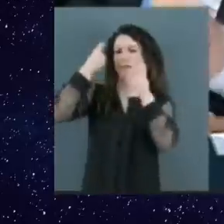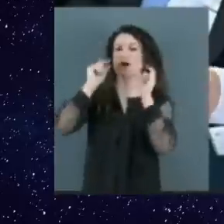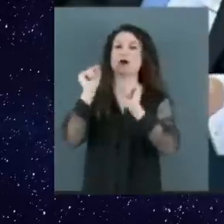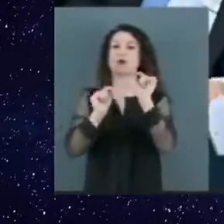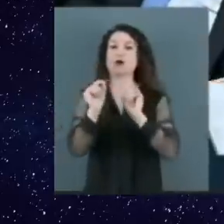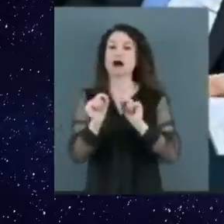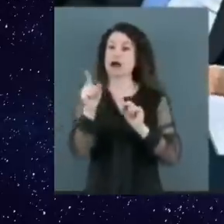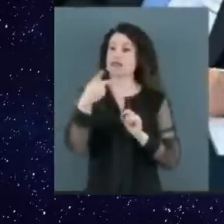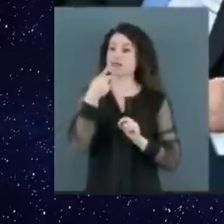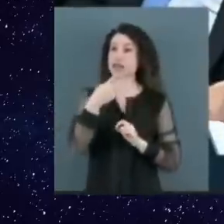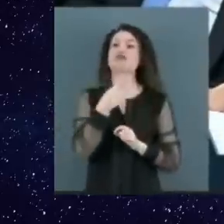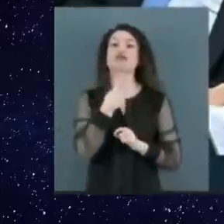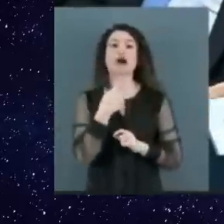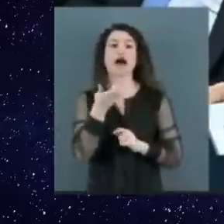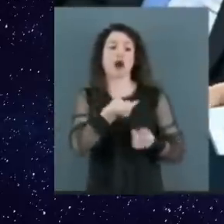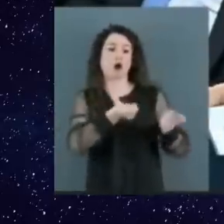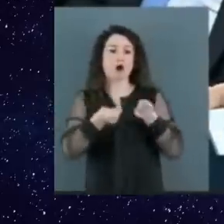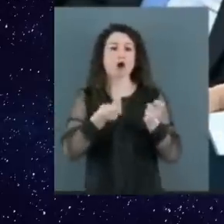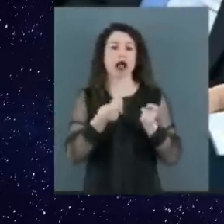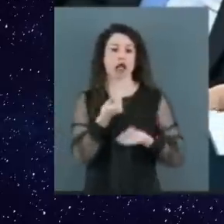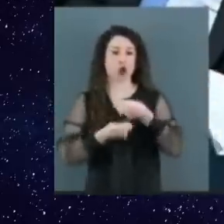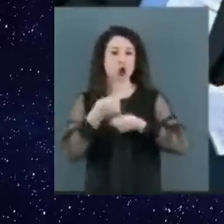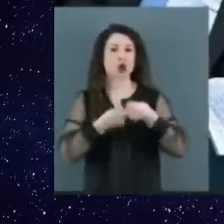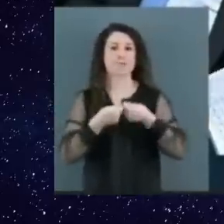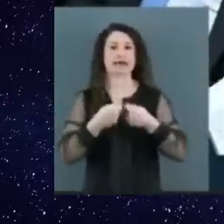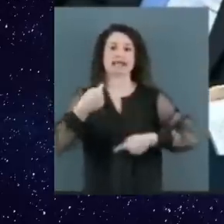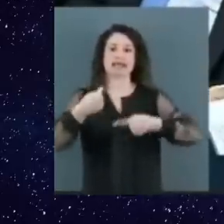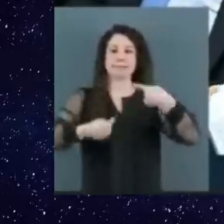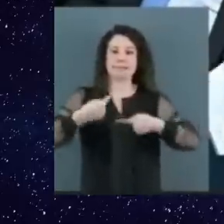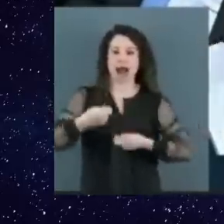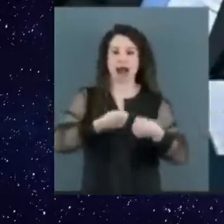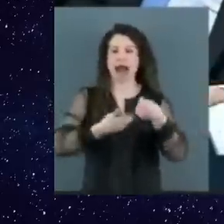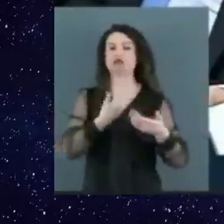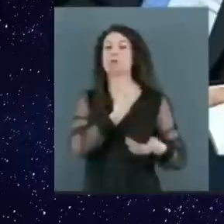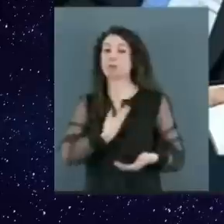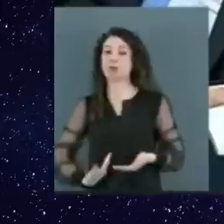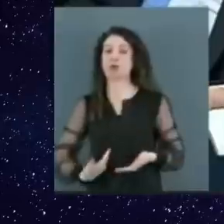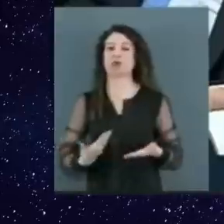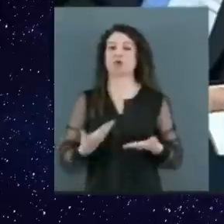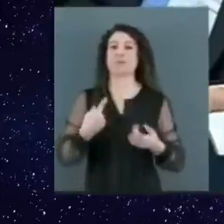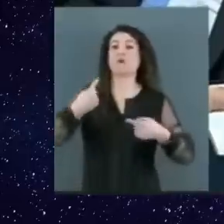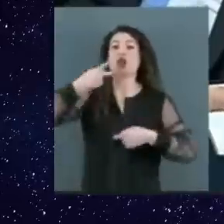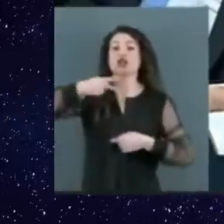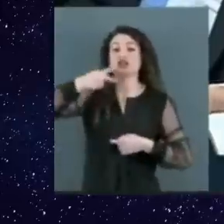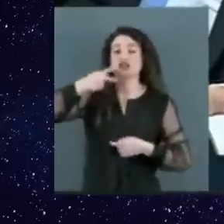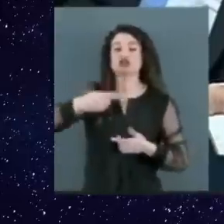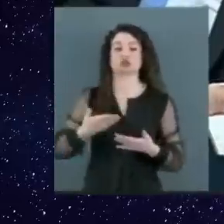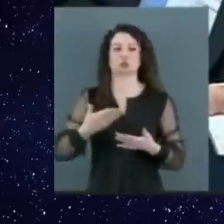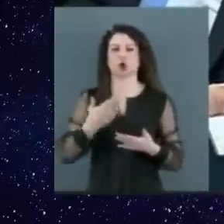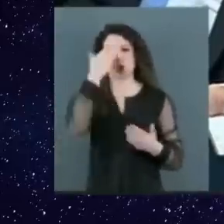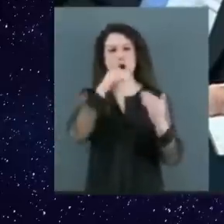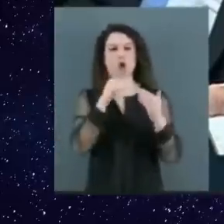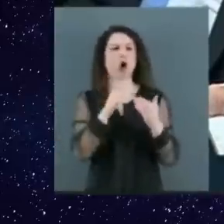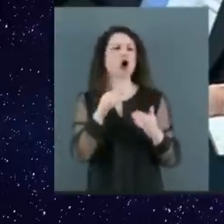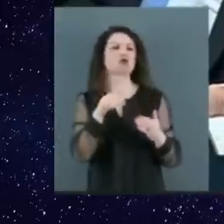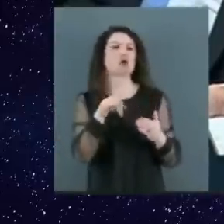têm o desejo de controlar a economia, controlar o debate político, que não concordem em ouvir besteiras. Eu acho